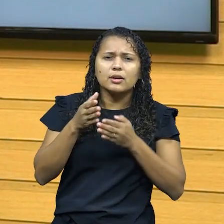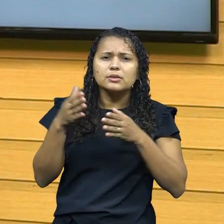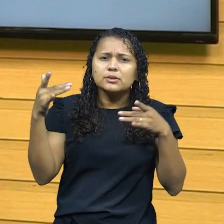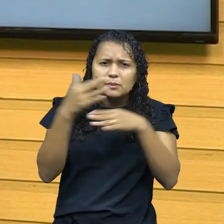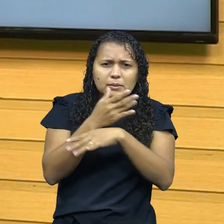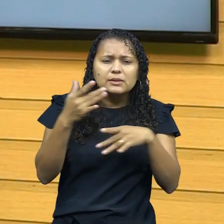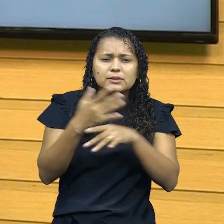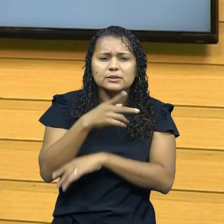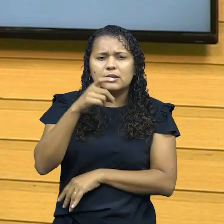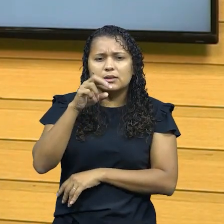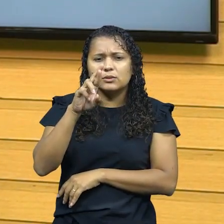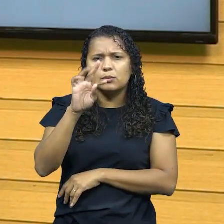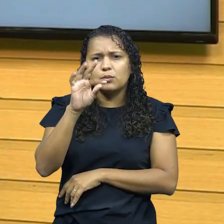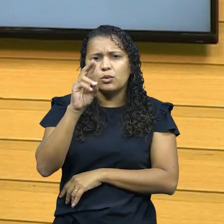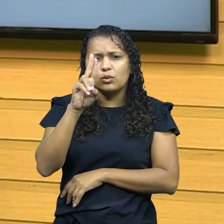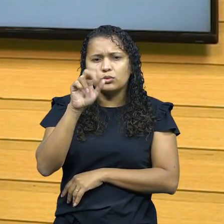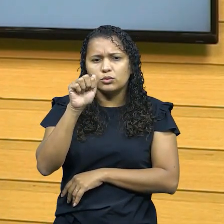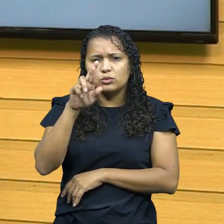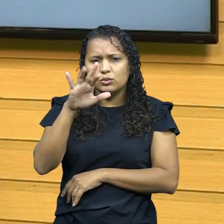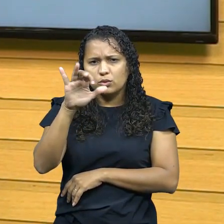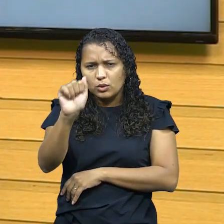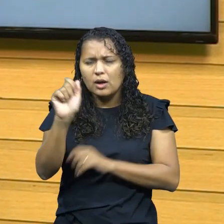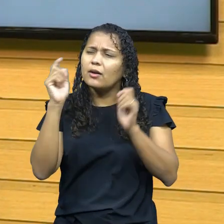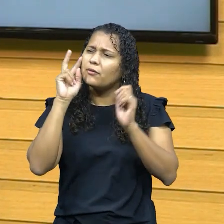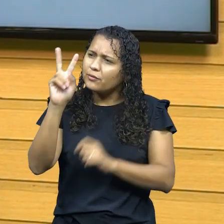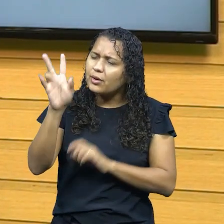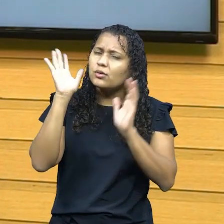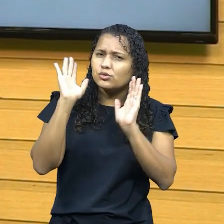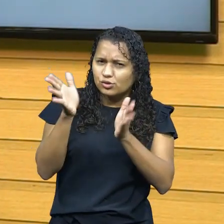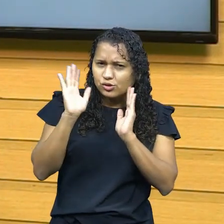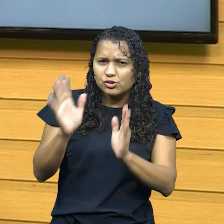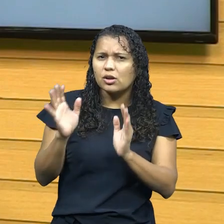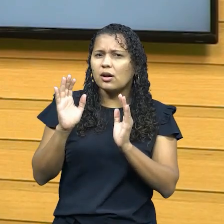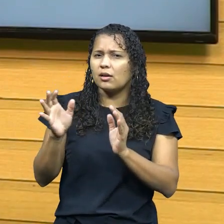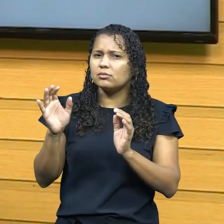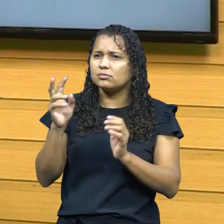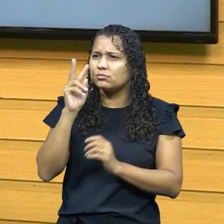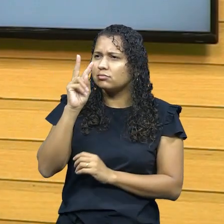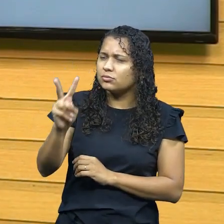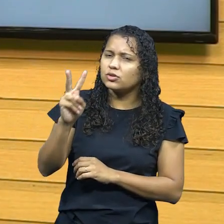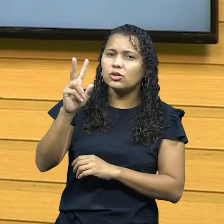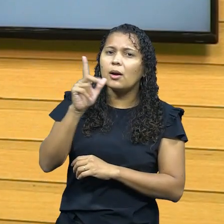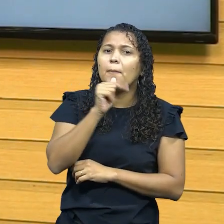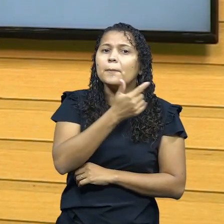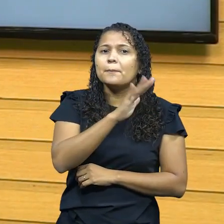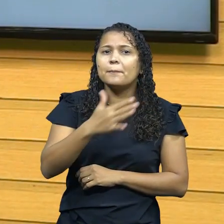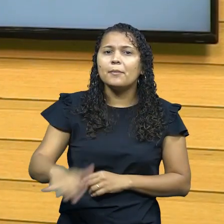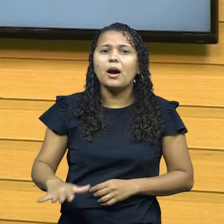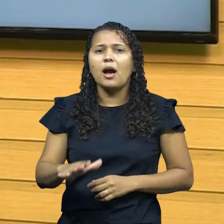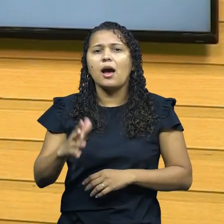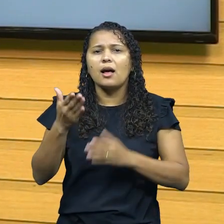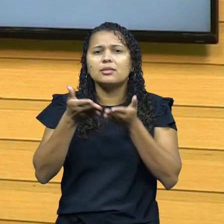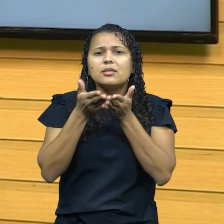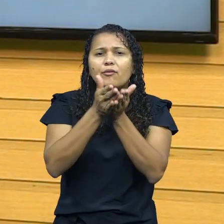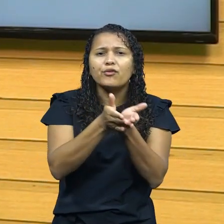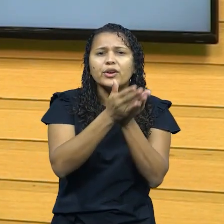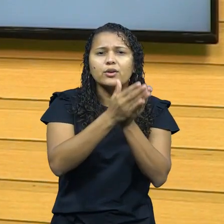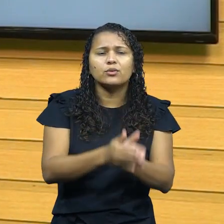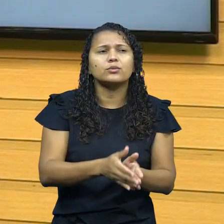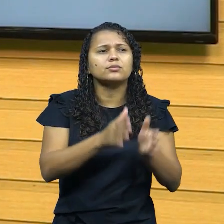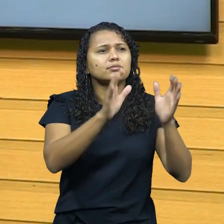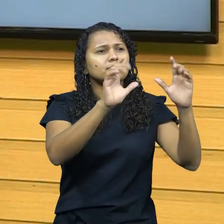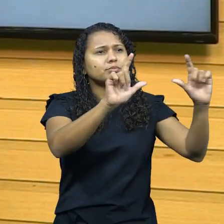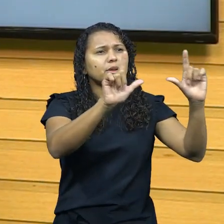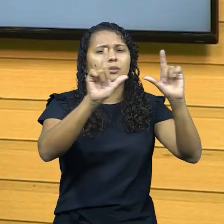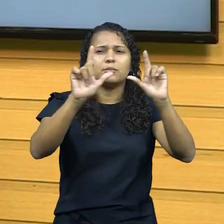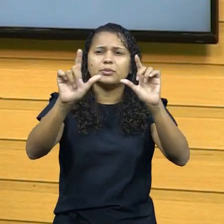cidade portuária e foi à praia, provavelmente já viu na extensão do mar uma fila de navios parados.